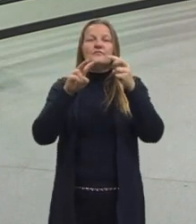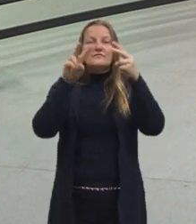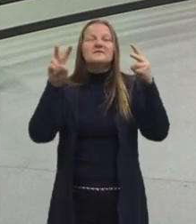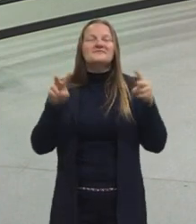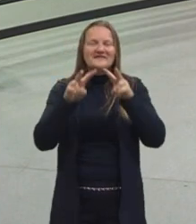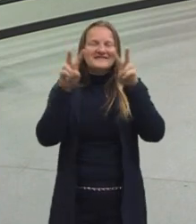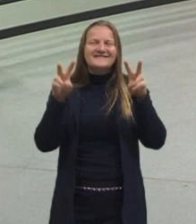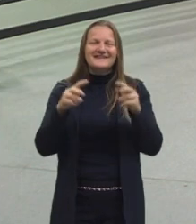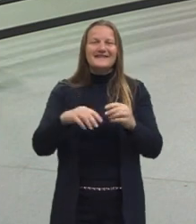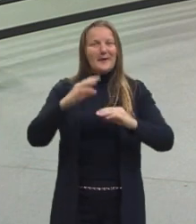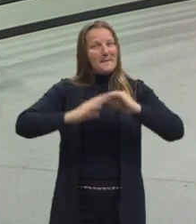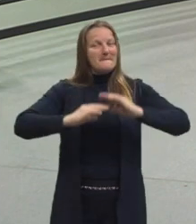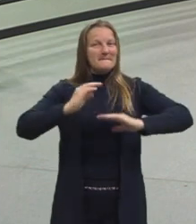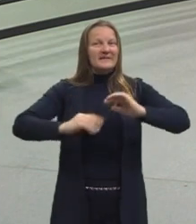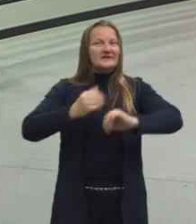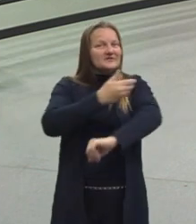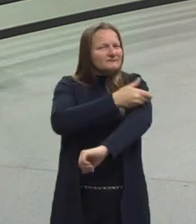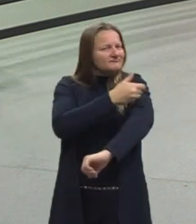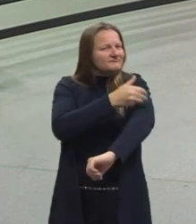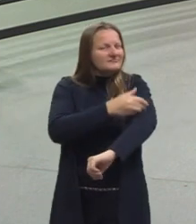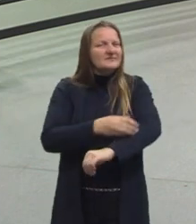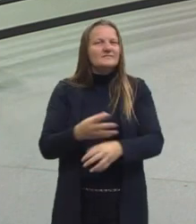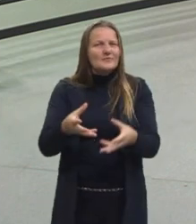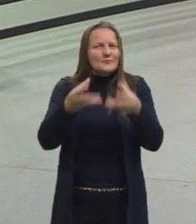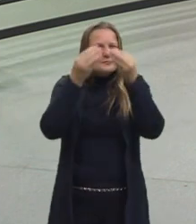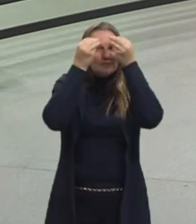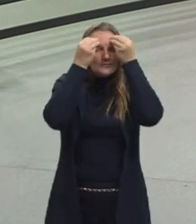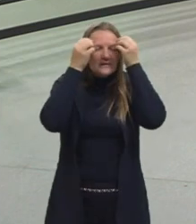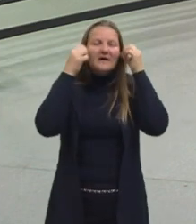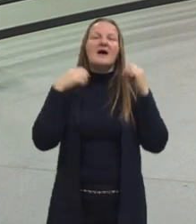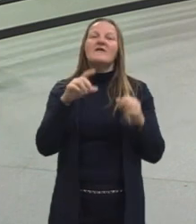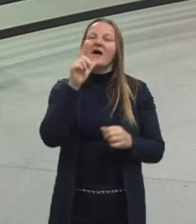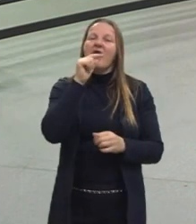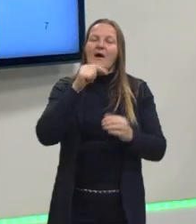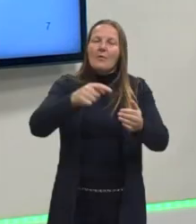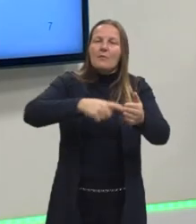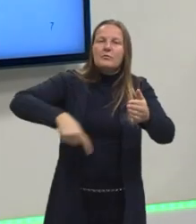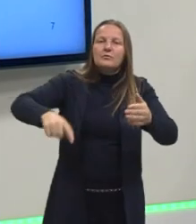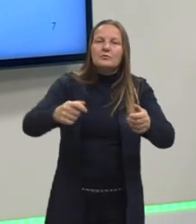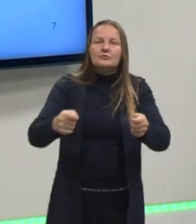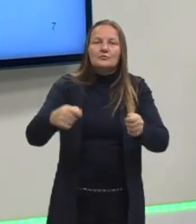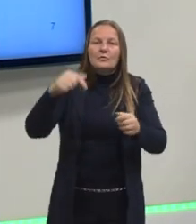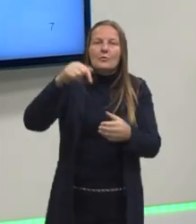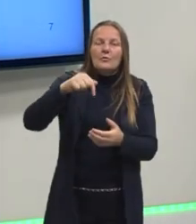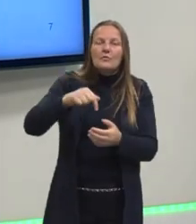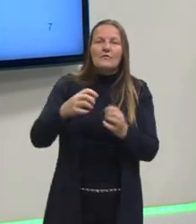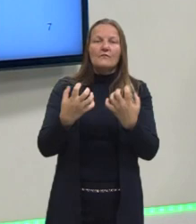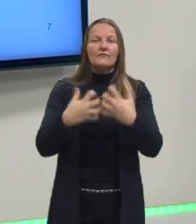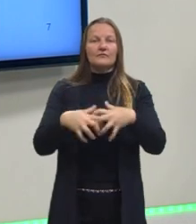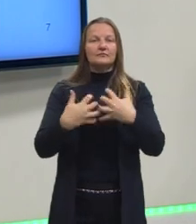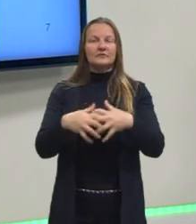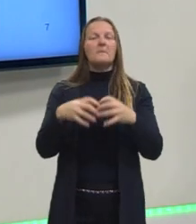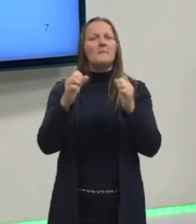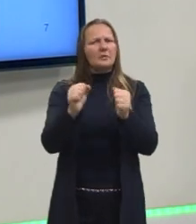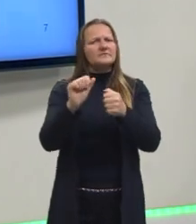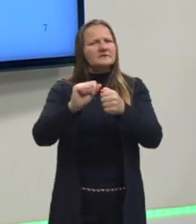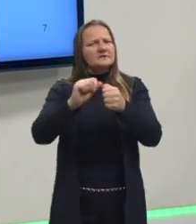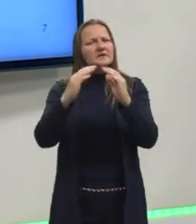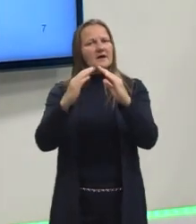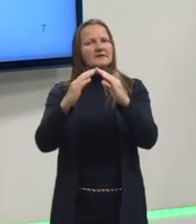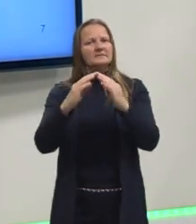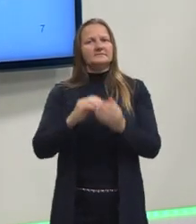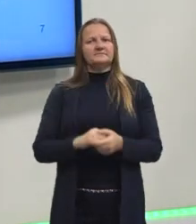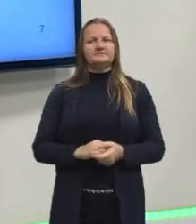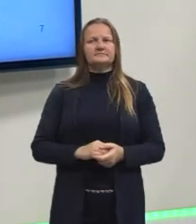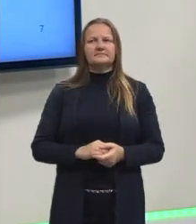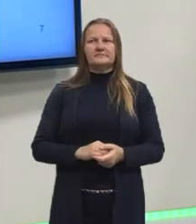muitas vezes até sem eu precisar trazer uma bacia com água né para vocês verem como que funciona isso também vocês podem fazer em casa é